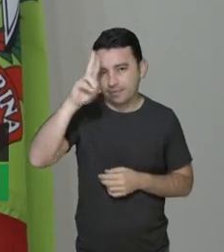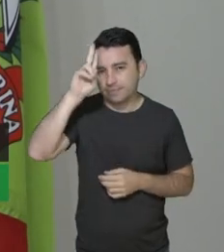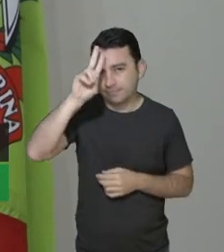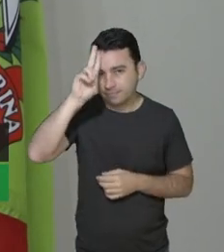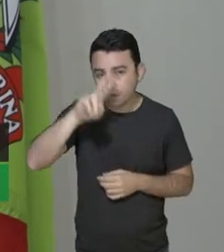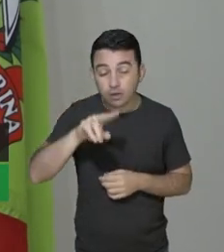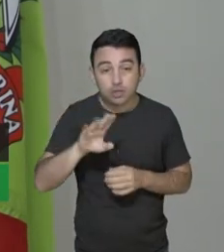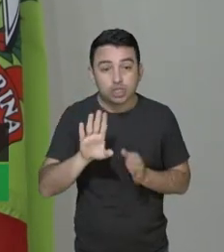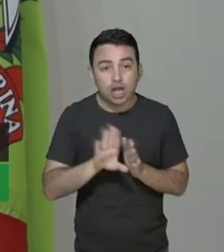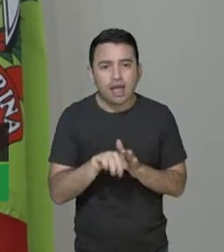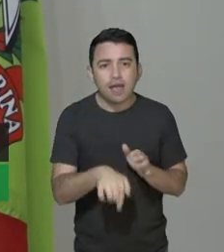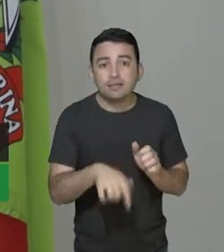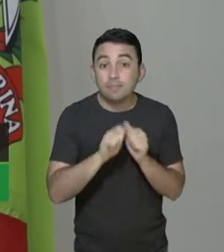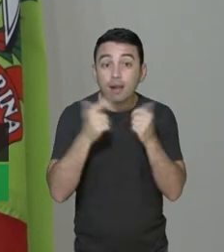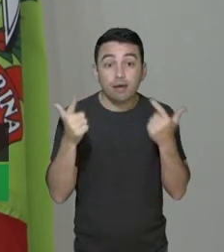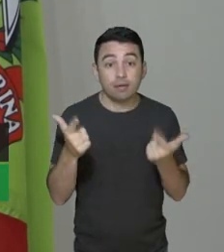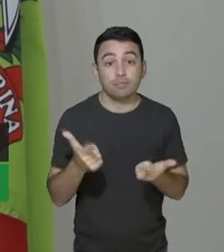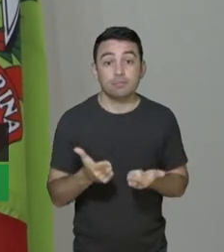na Assembleia,